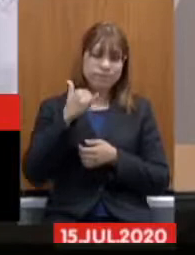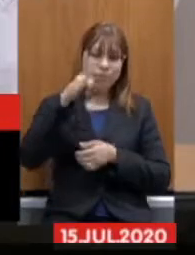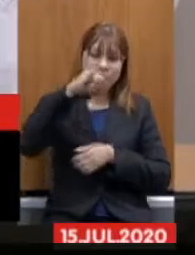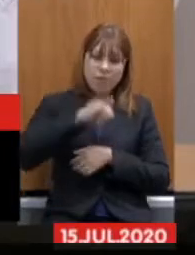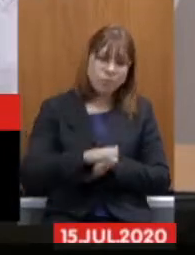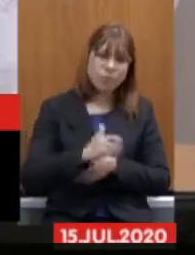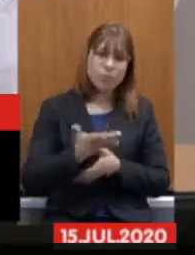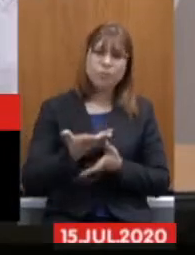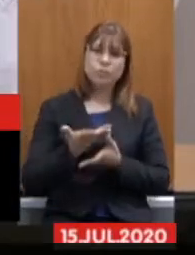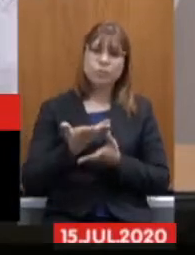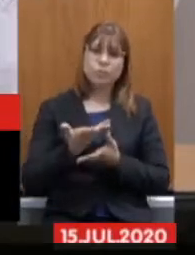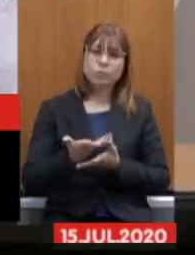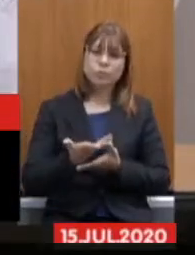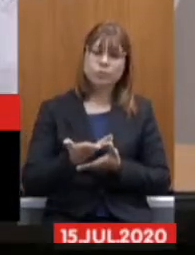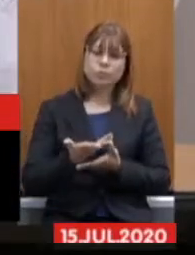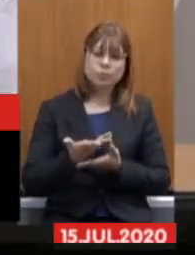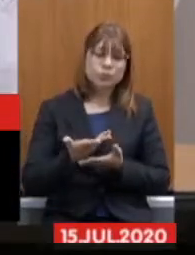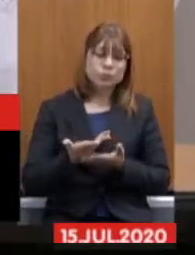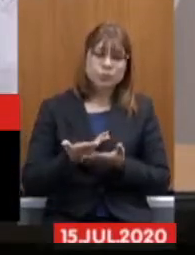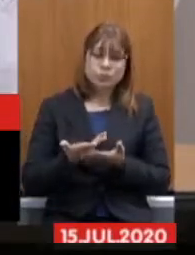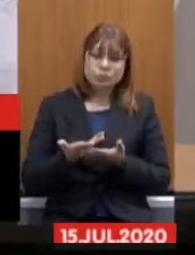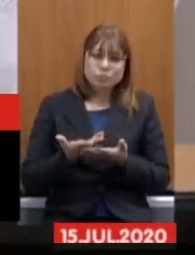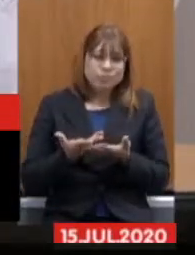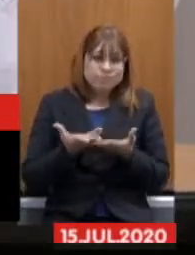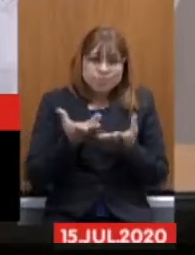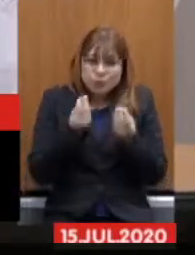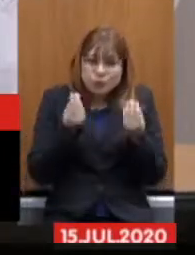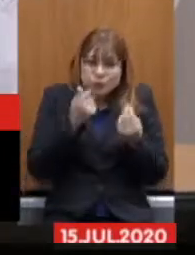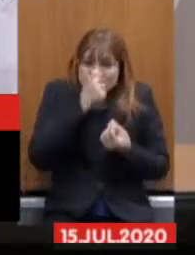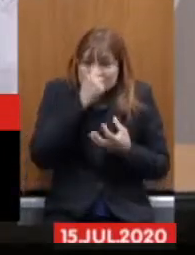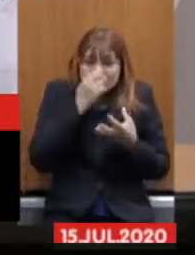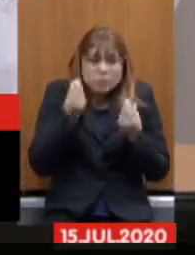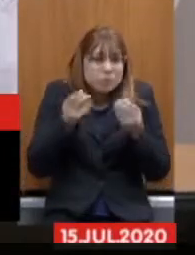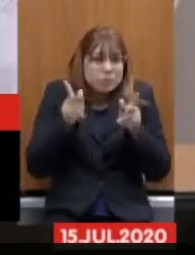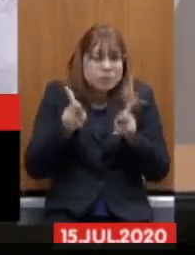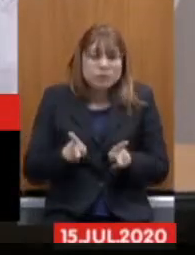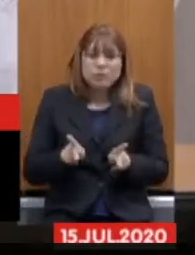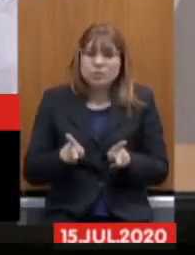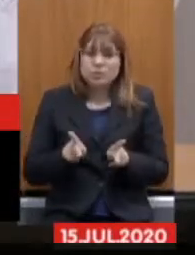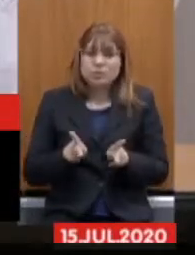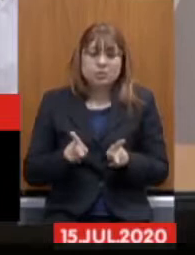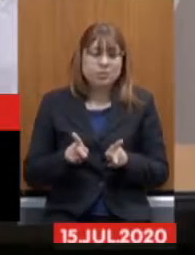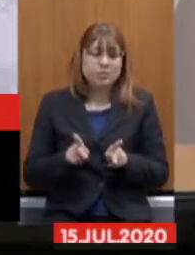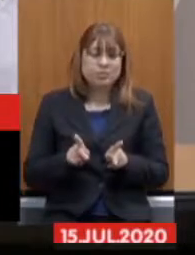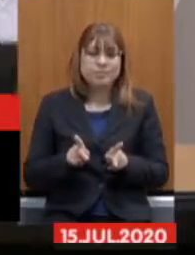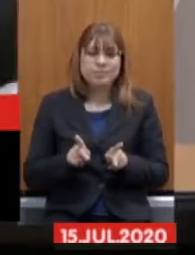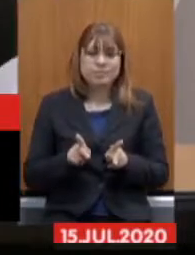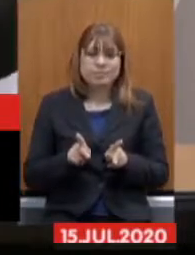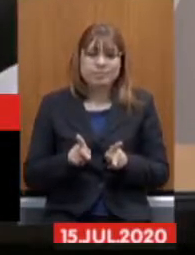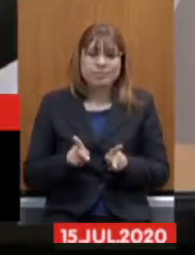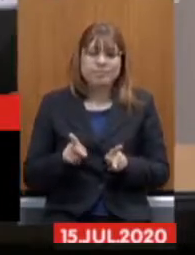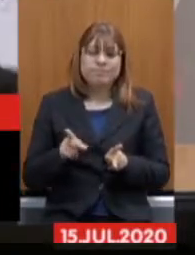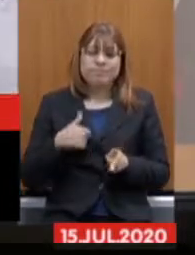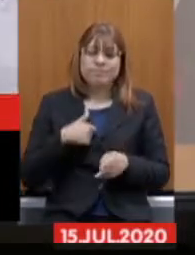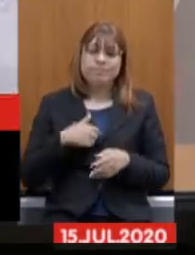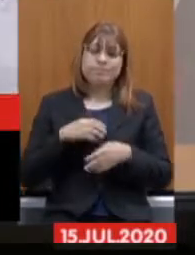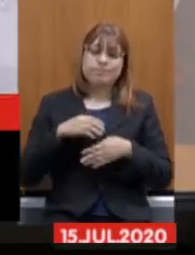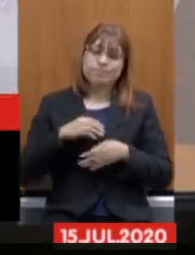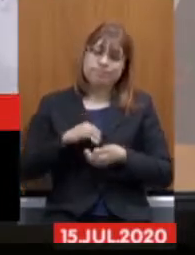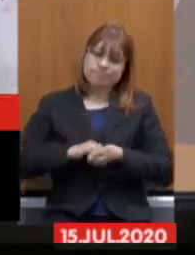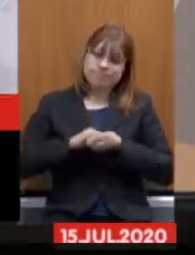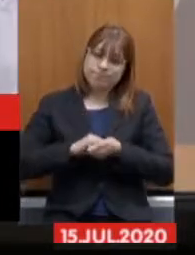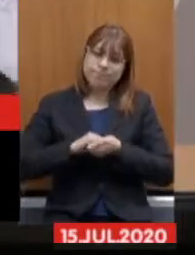de perdas de óbitos de vítimas da pandemia e este homem aqui e cumprimentar os